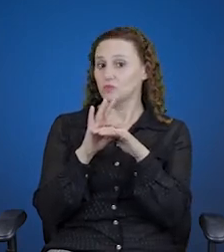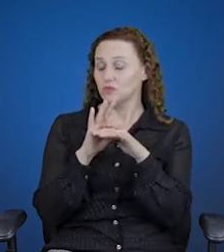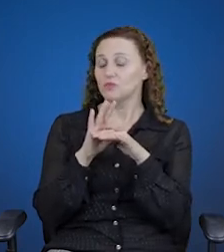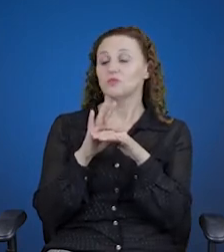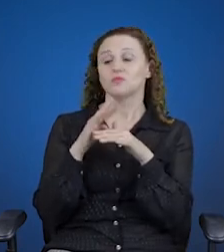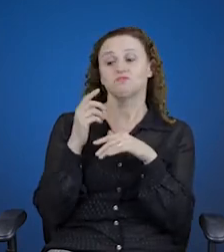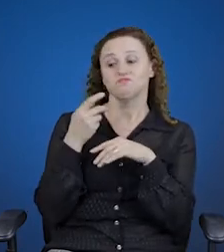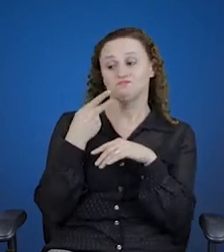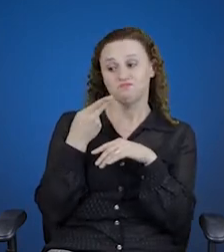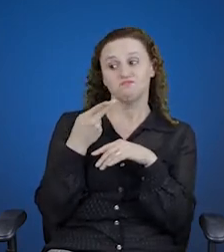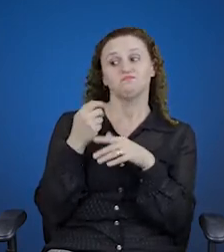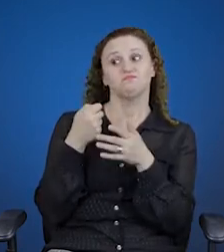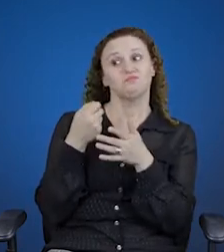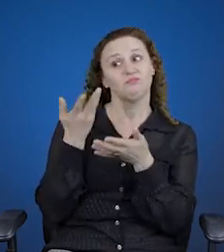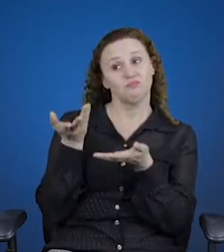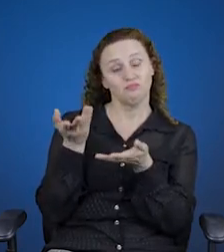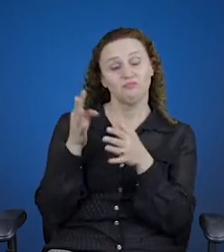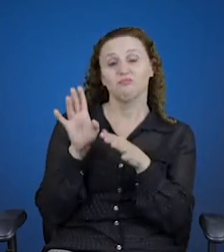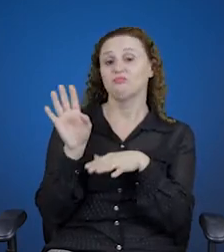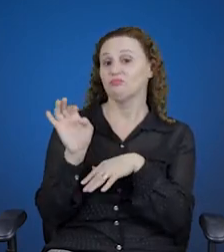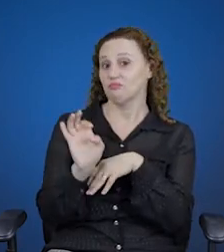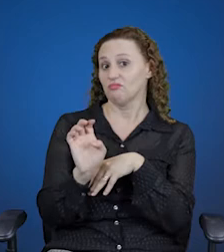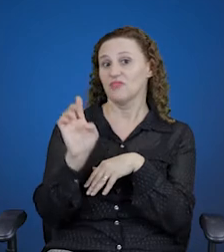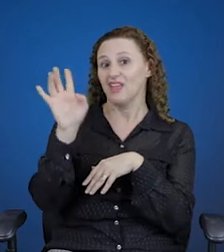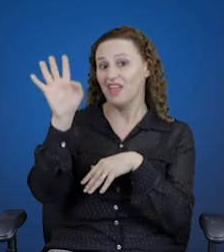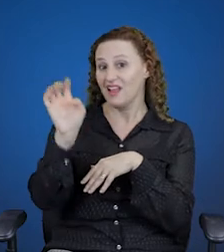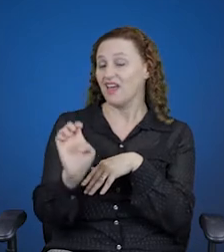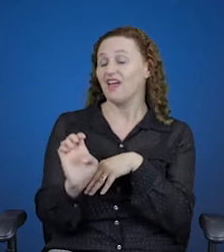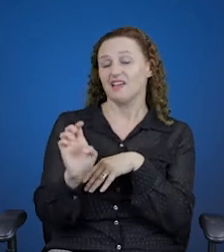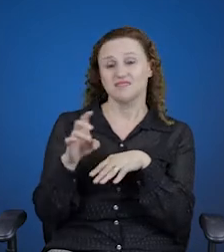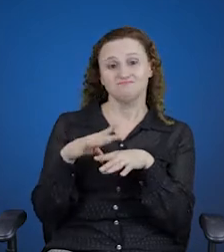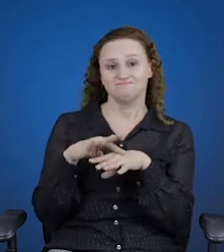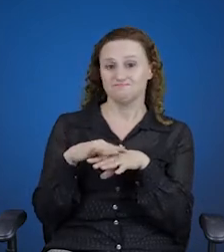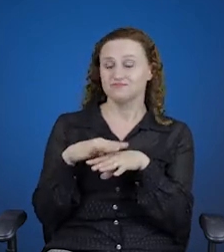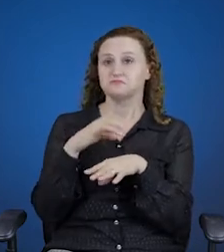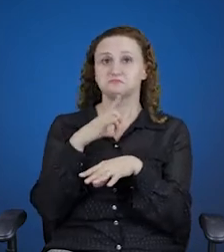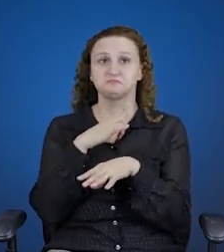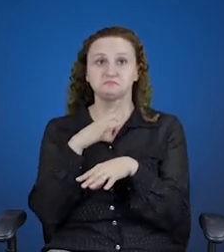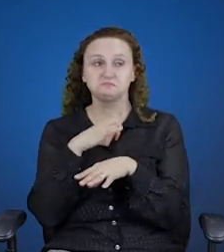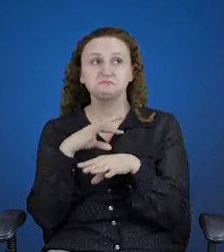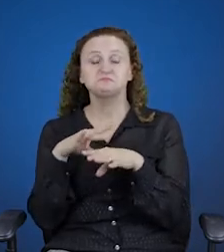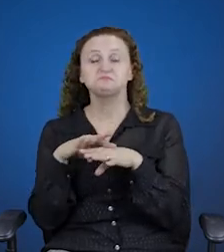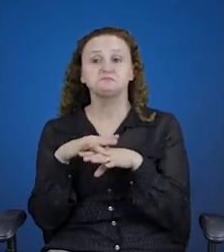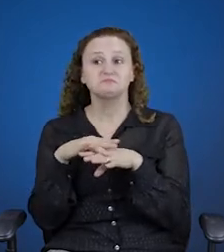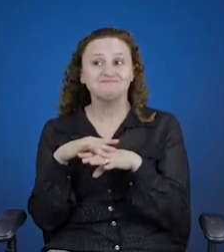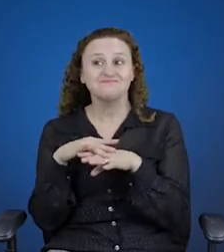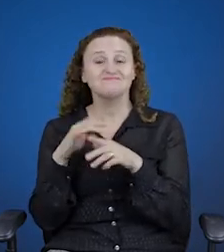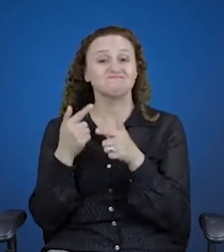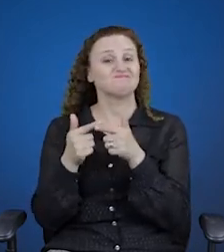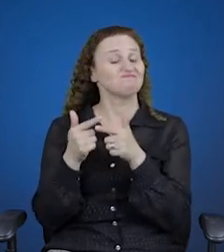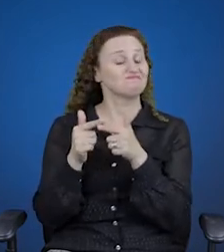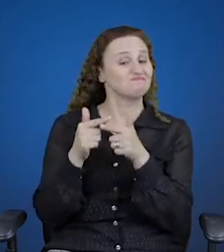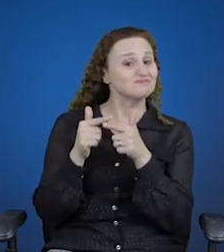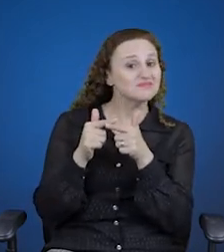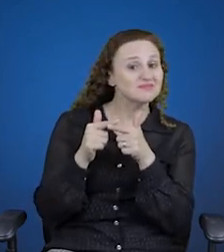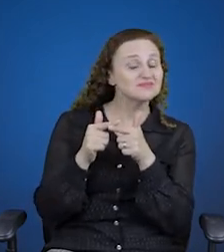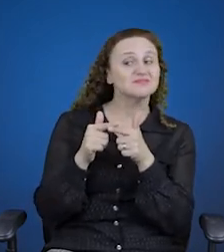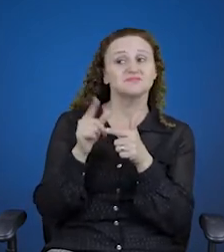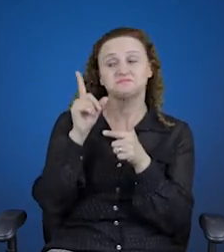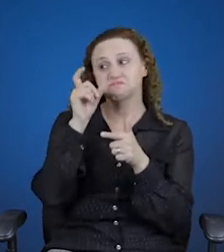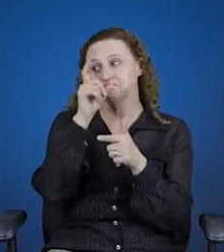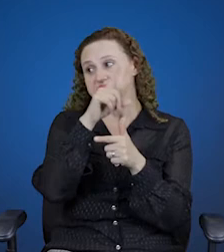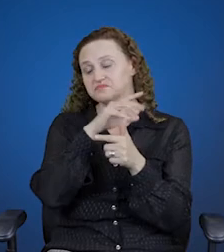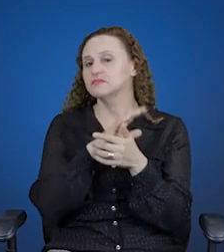estou fazendo uma afirmação que o João é doente na sua essência isto é ele tem uma doença crônica ele não vai ser